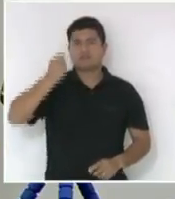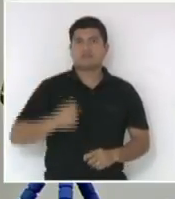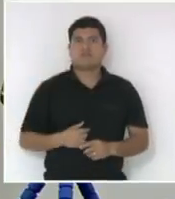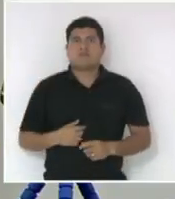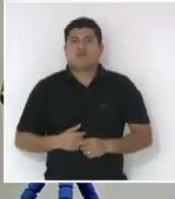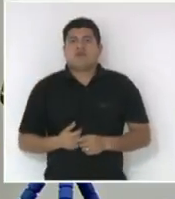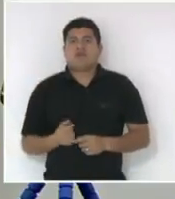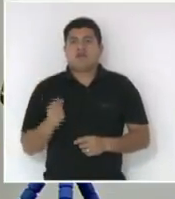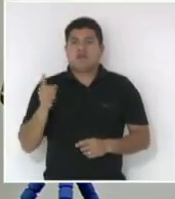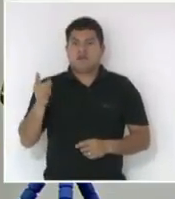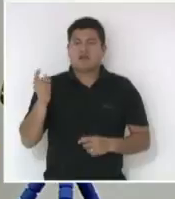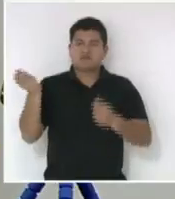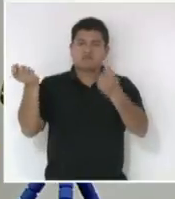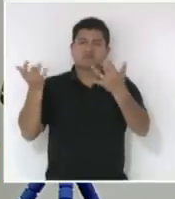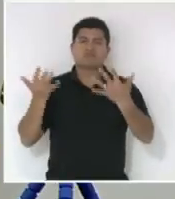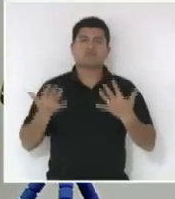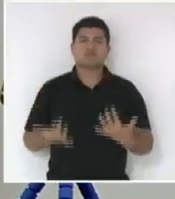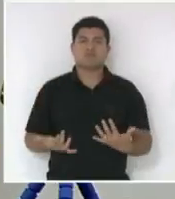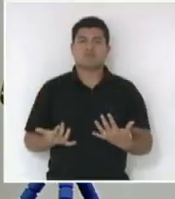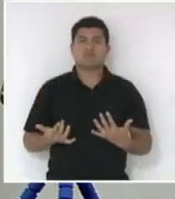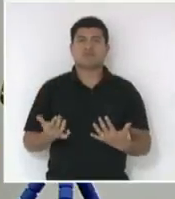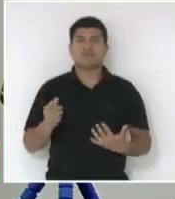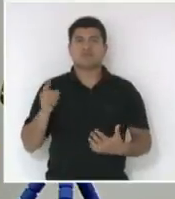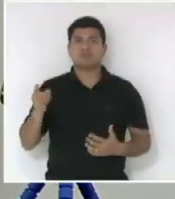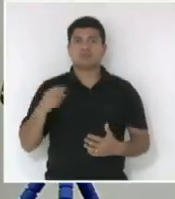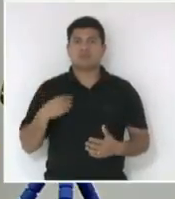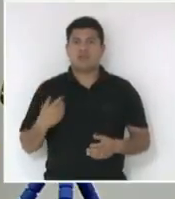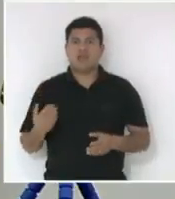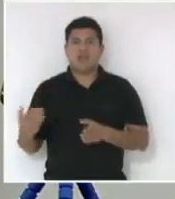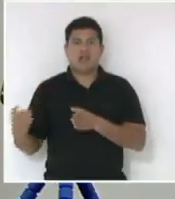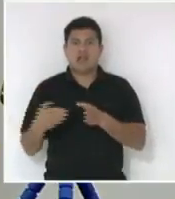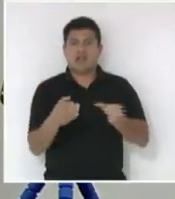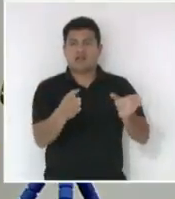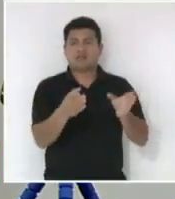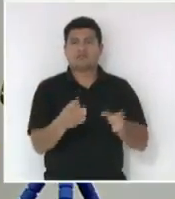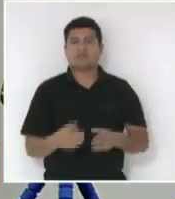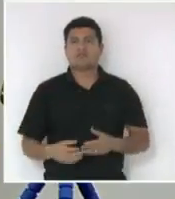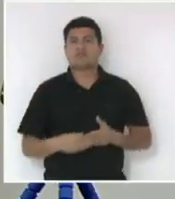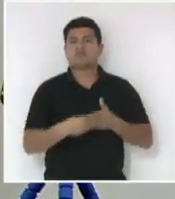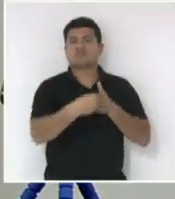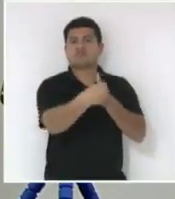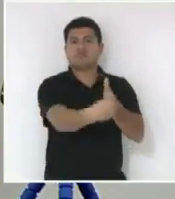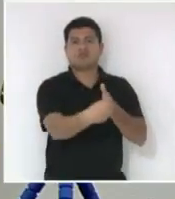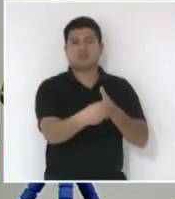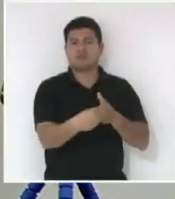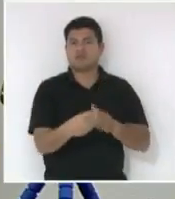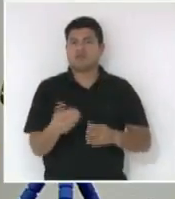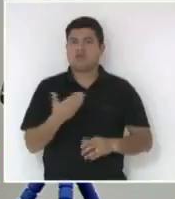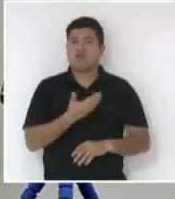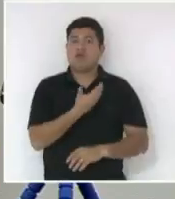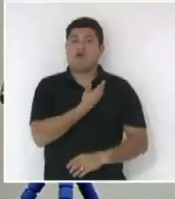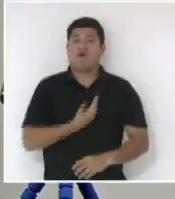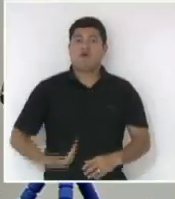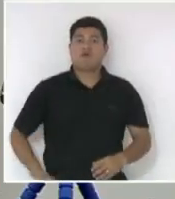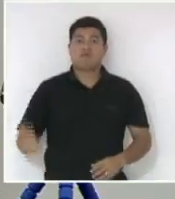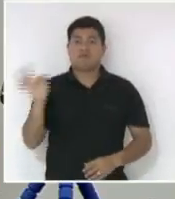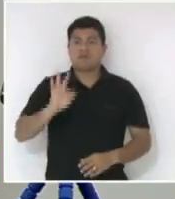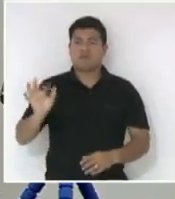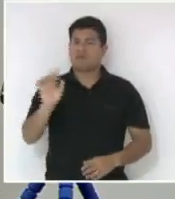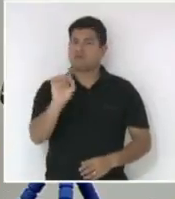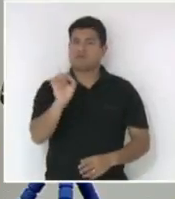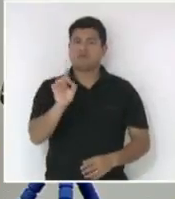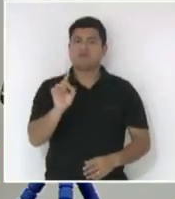o coordenador. Eles não estão sendo encaminhados pelo governo federal. Estão vindo por conta própria,